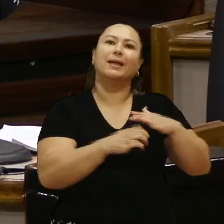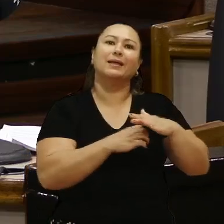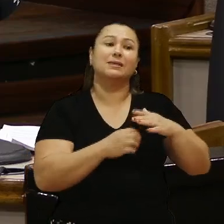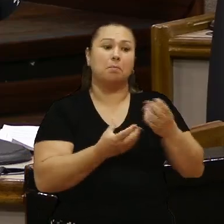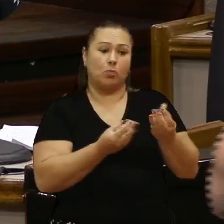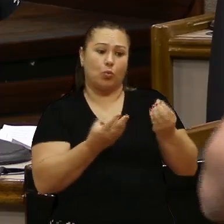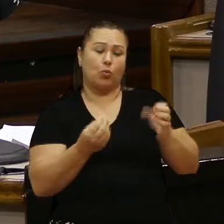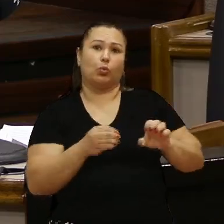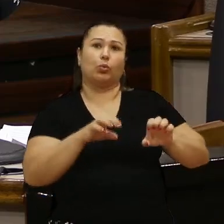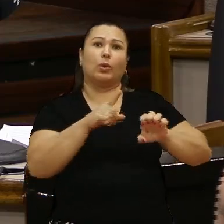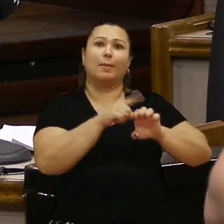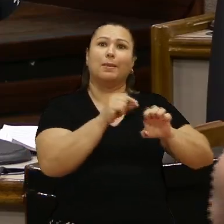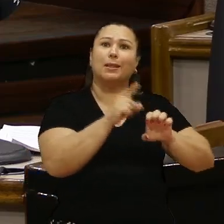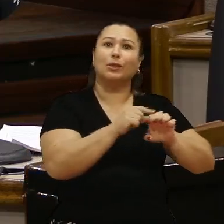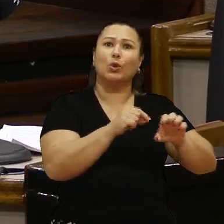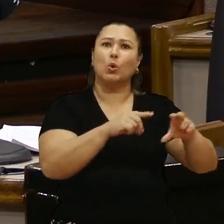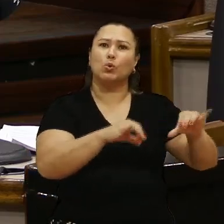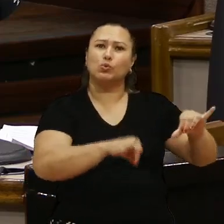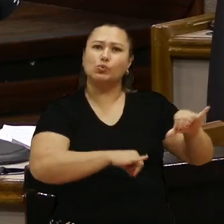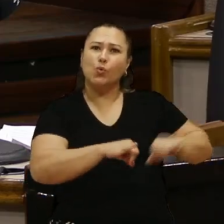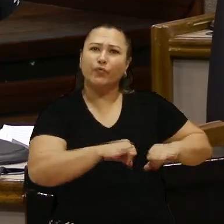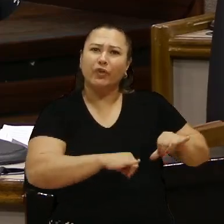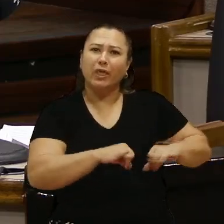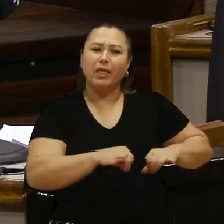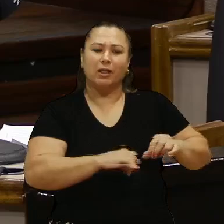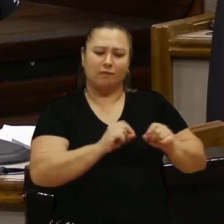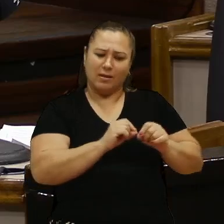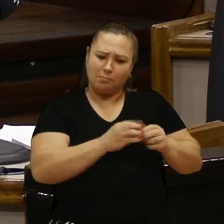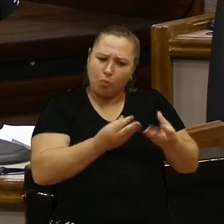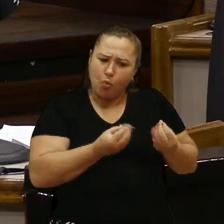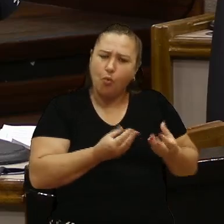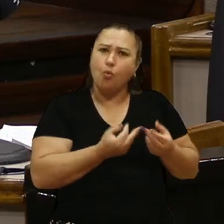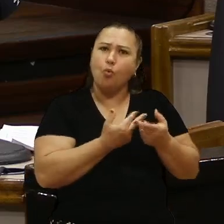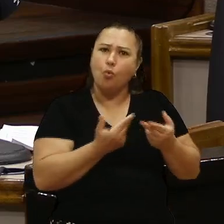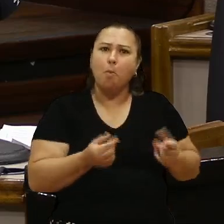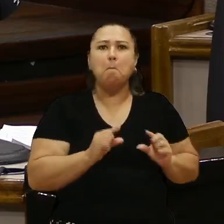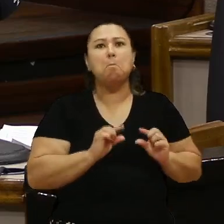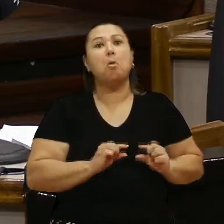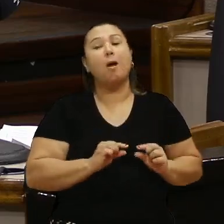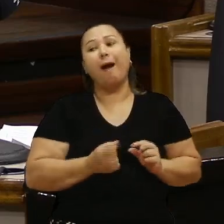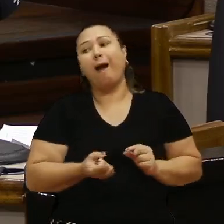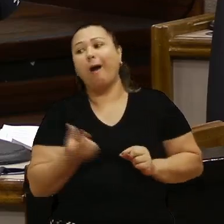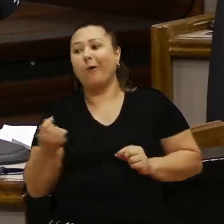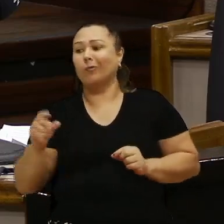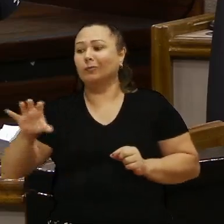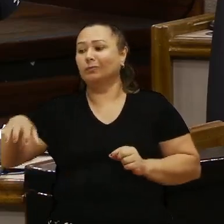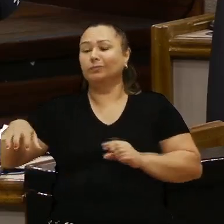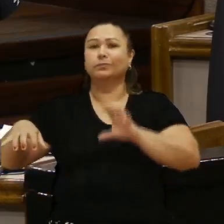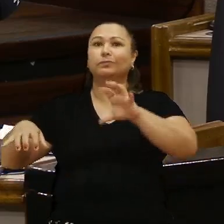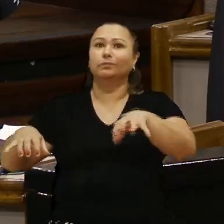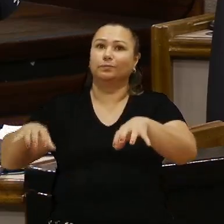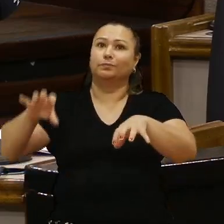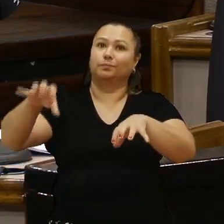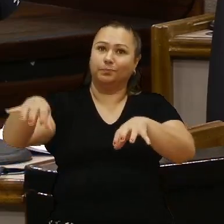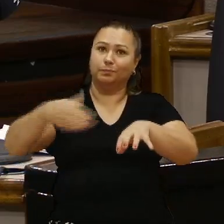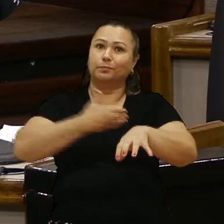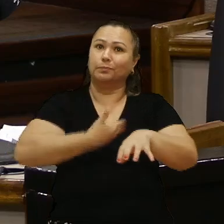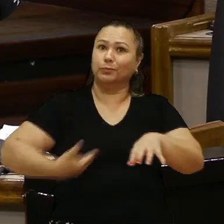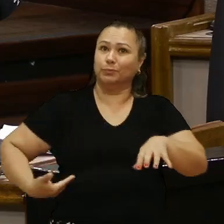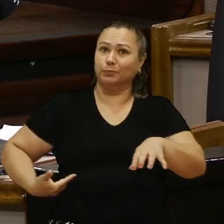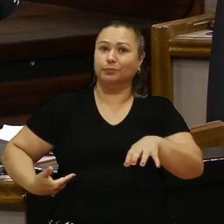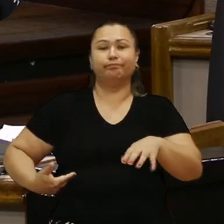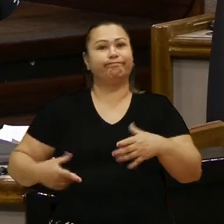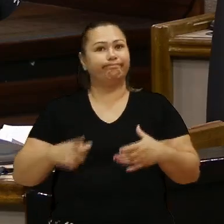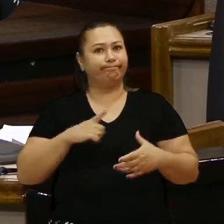empreendedores sofrendo, fazendo muito com pouco, e, infelizmente, em alguns setores, né, dos órgãos públicos, se